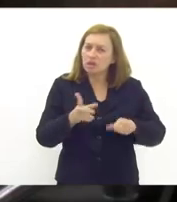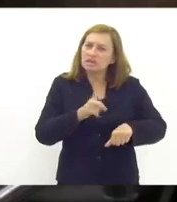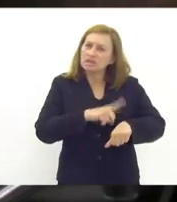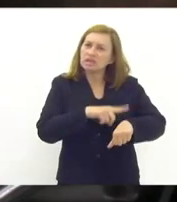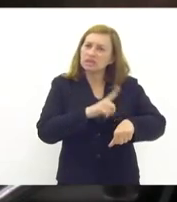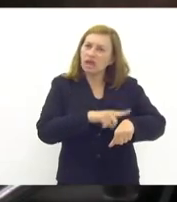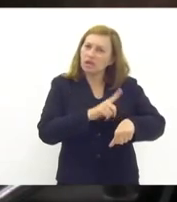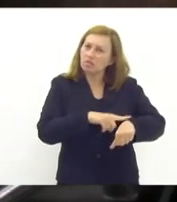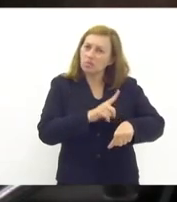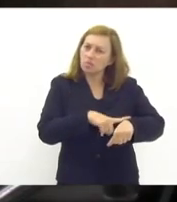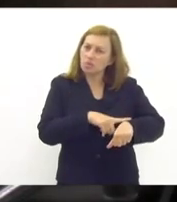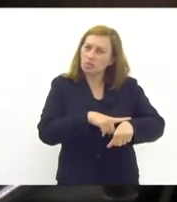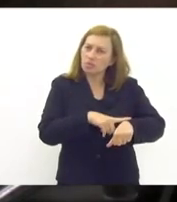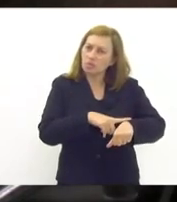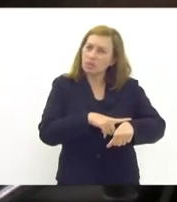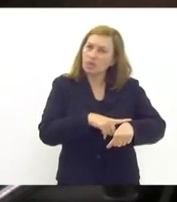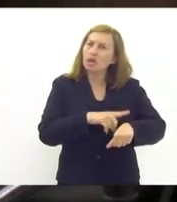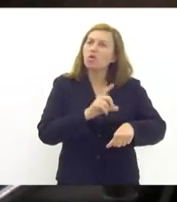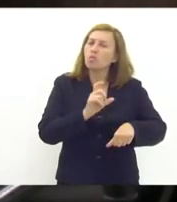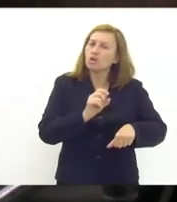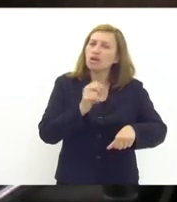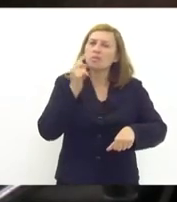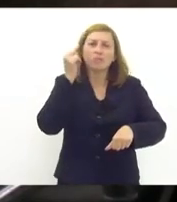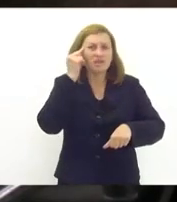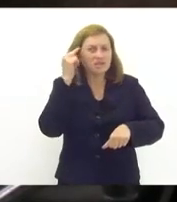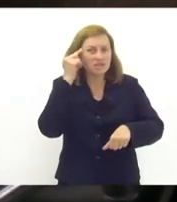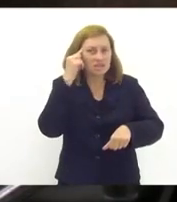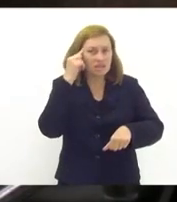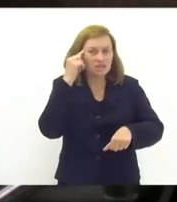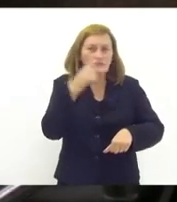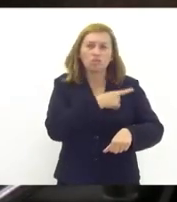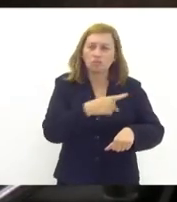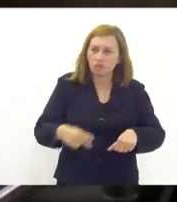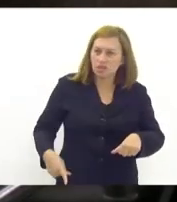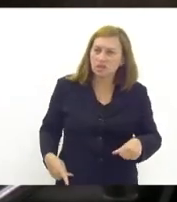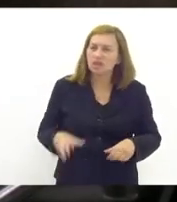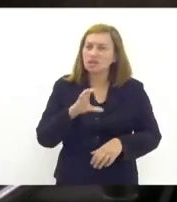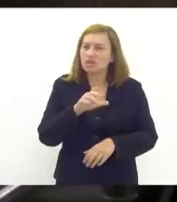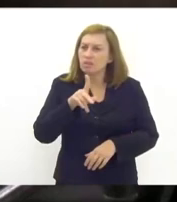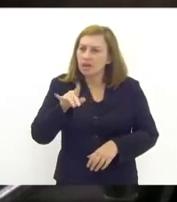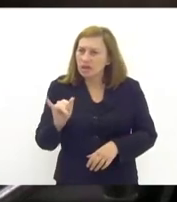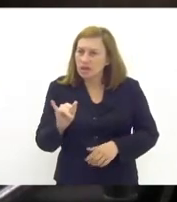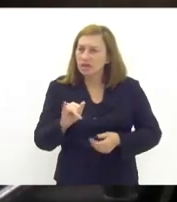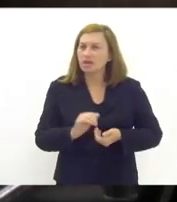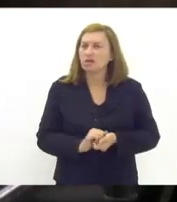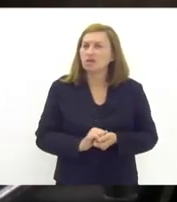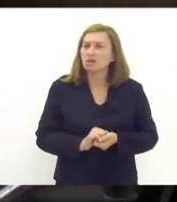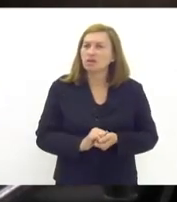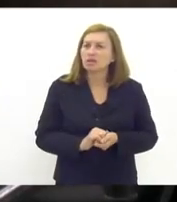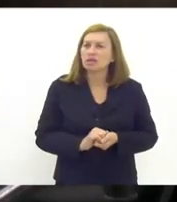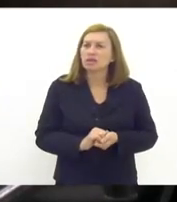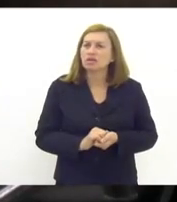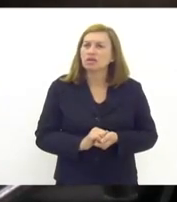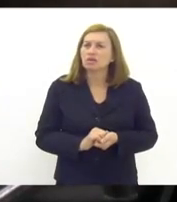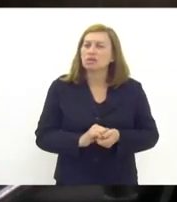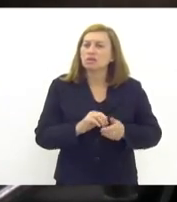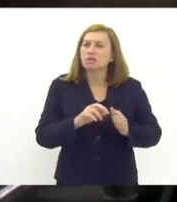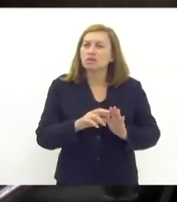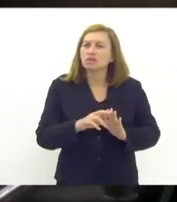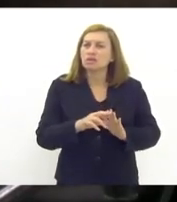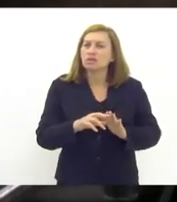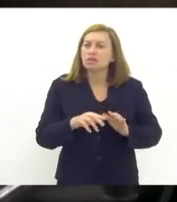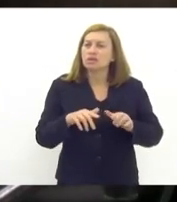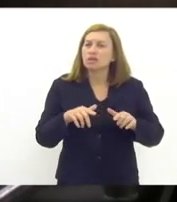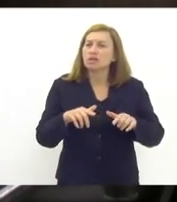que Vossa Excelência está pensando enquanto presidenta da CPMI em termos de prorrogação dos